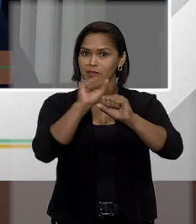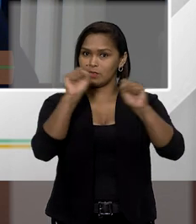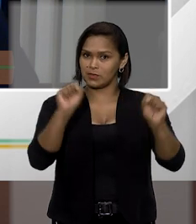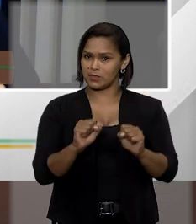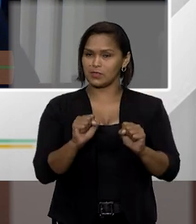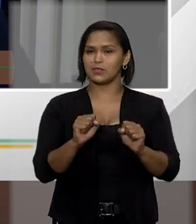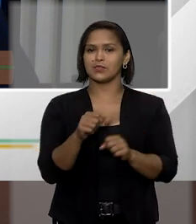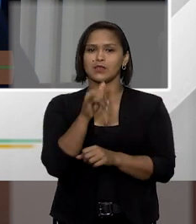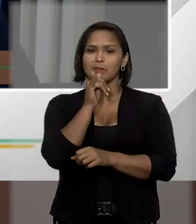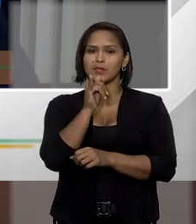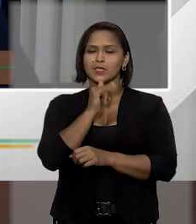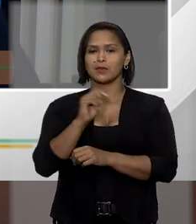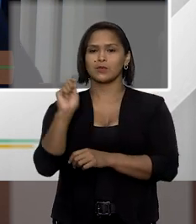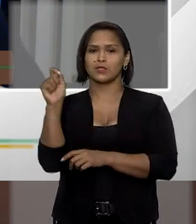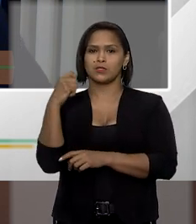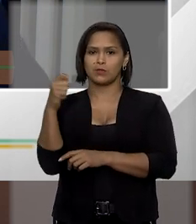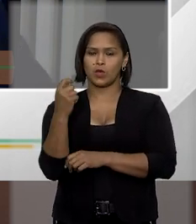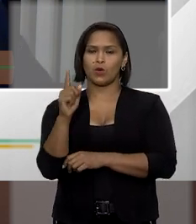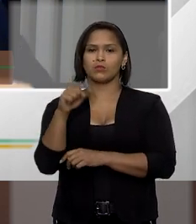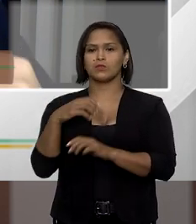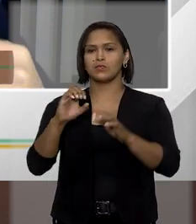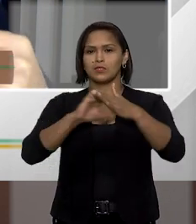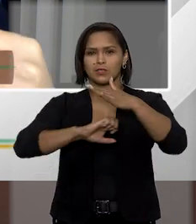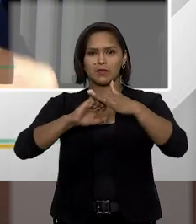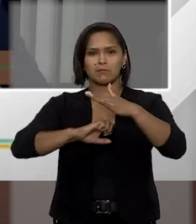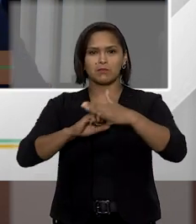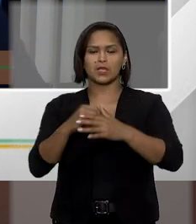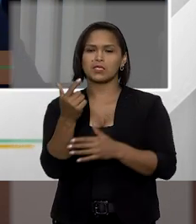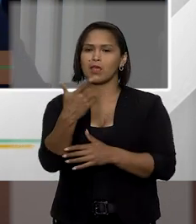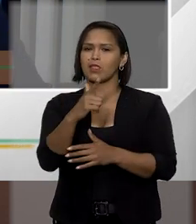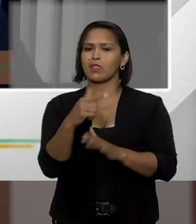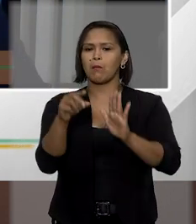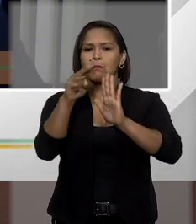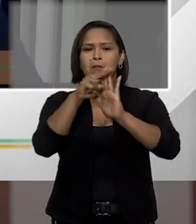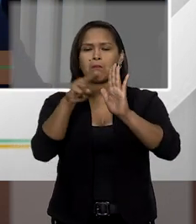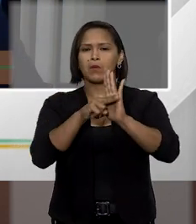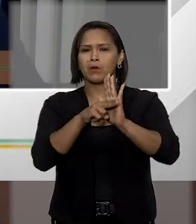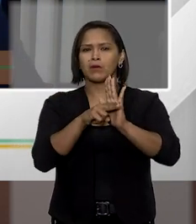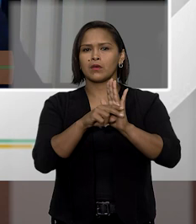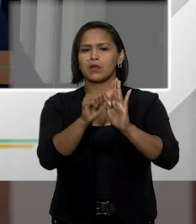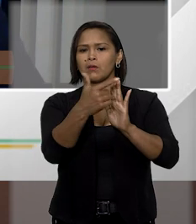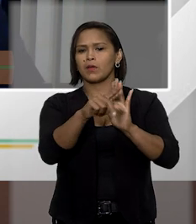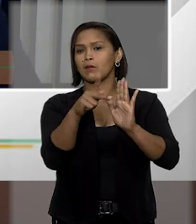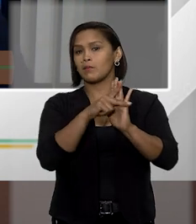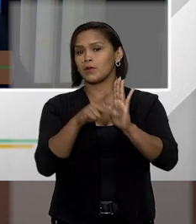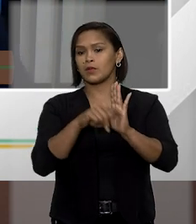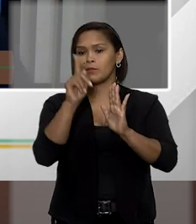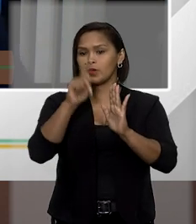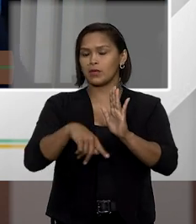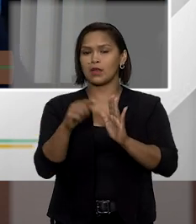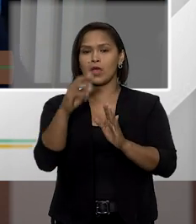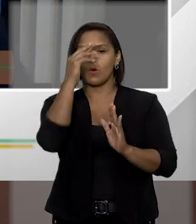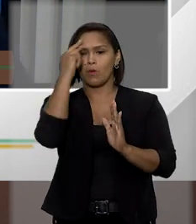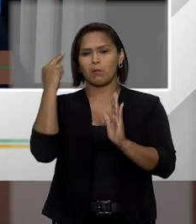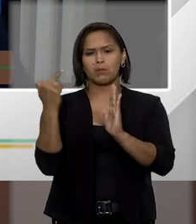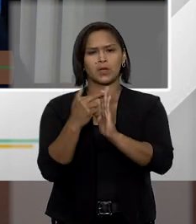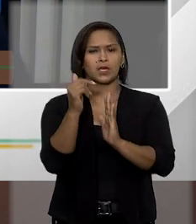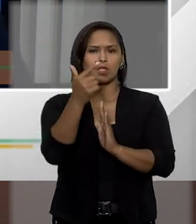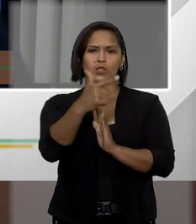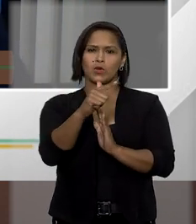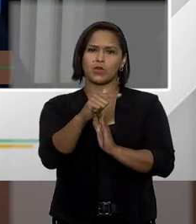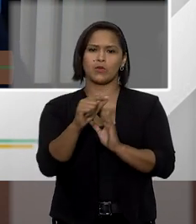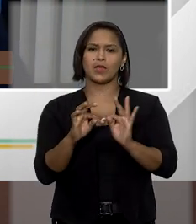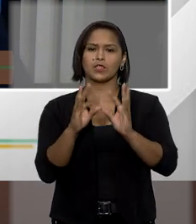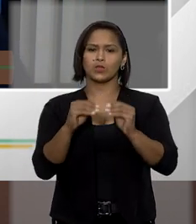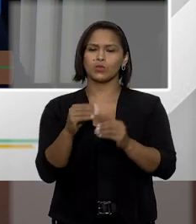desse sistema, por exemplo, espanhol. Se a empresa não institui programas de integridade, e lá tal qual aqueles não são obrigatórios,